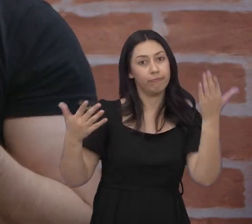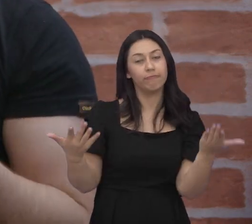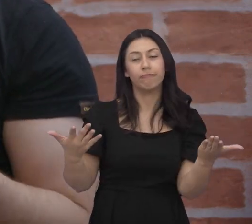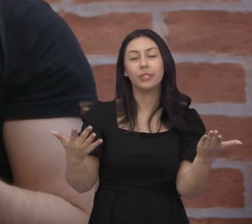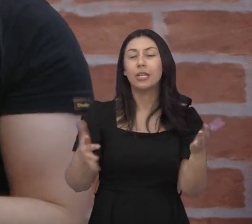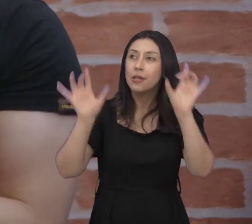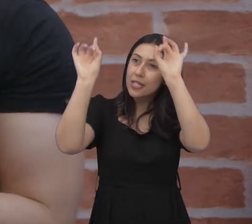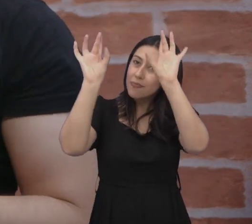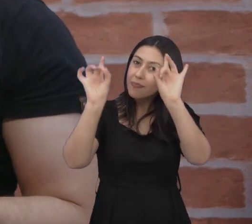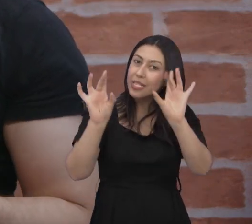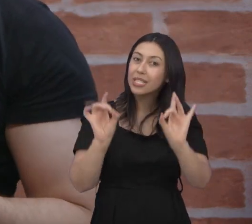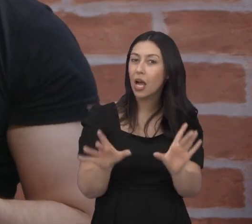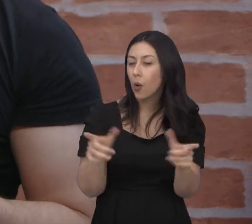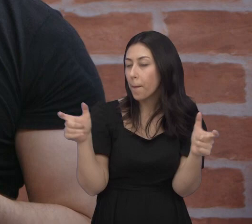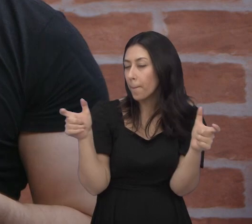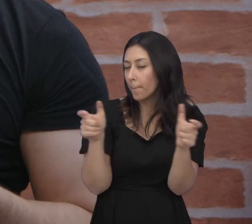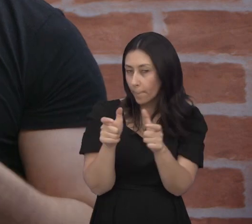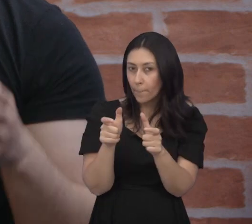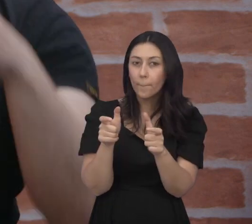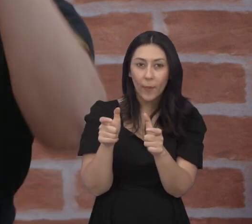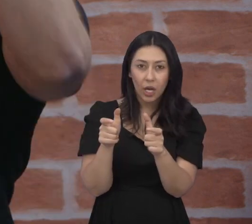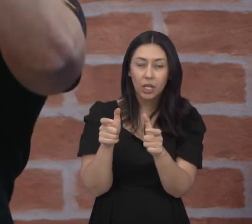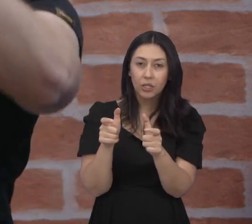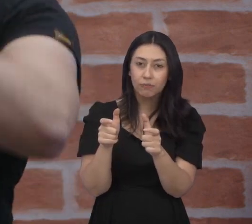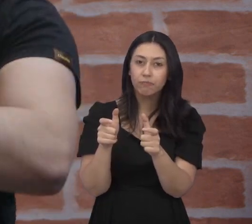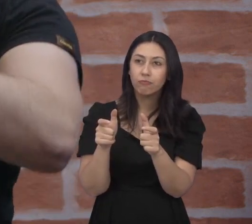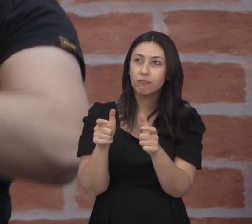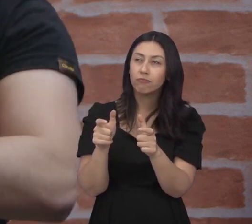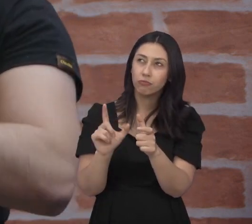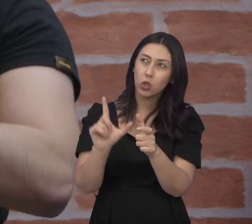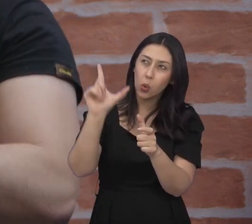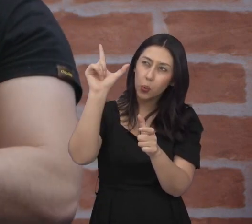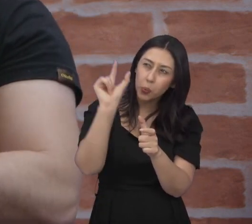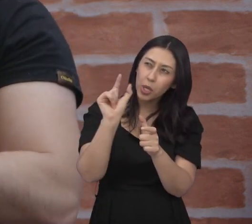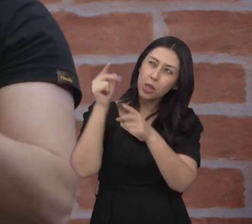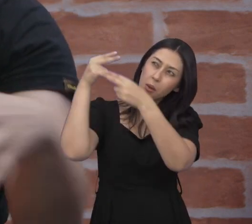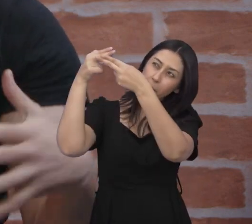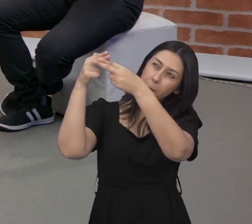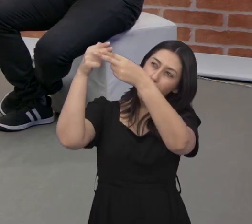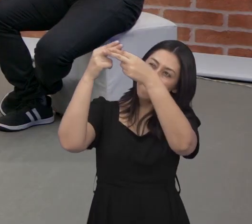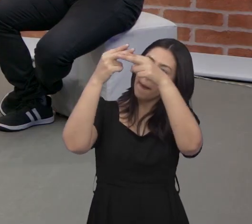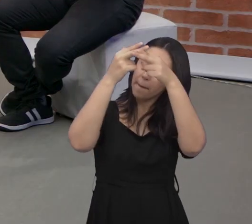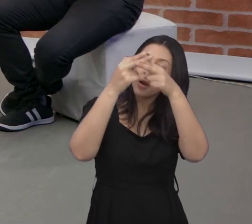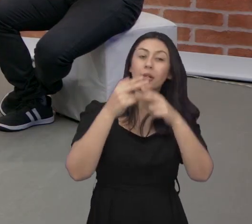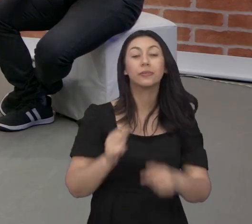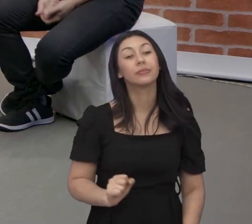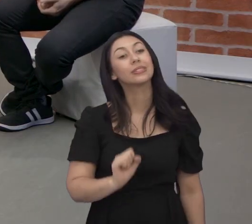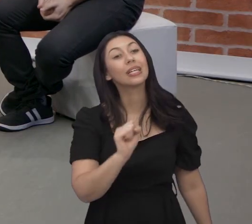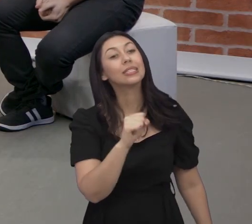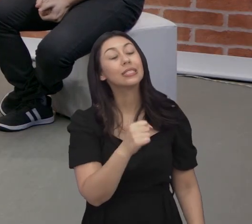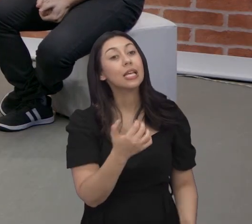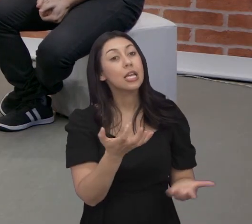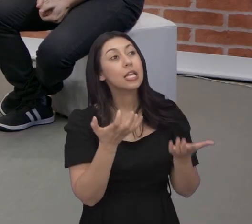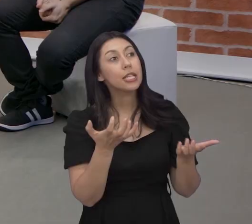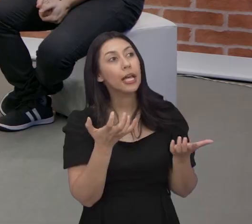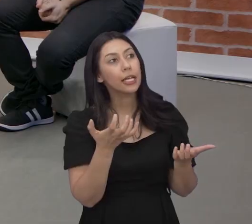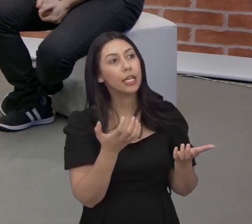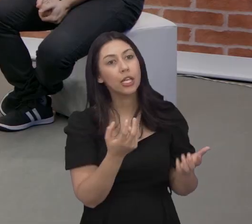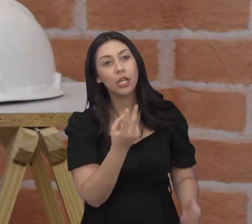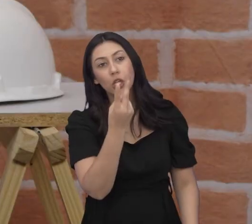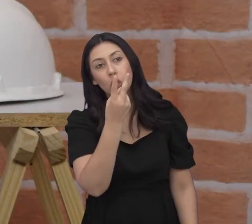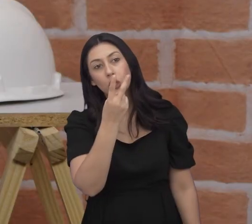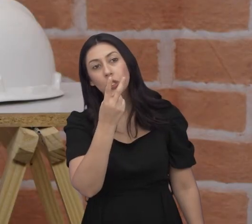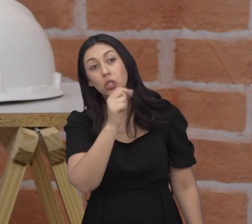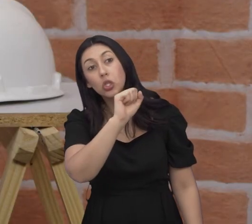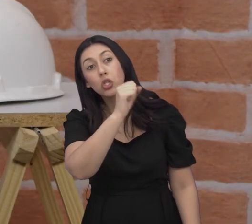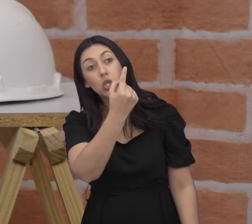se especializou mesmo em pequenos satélites que focam mais numa parte, né? Numa região. Eles queriam eles vão chegar a